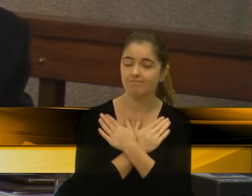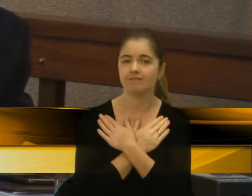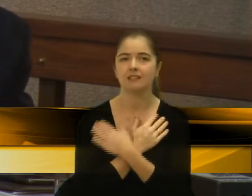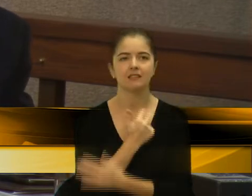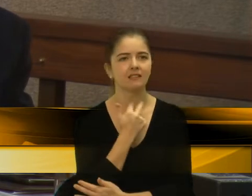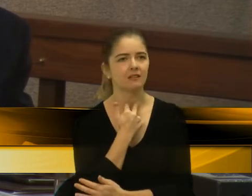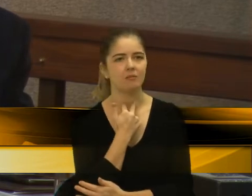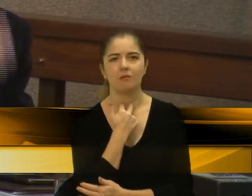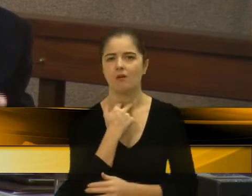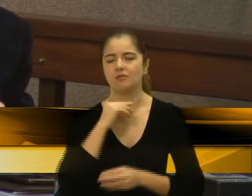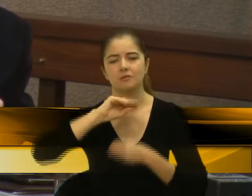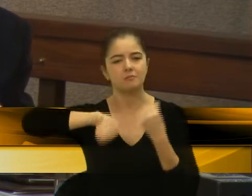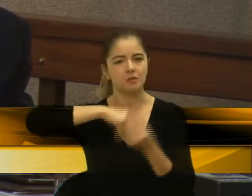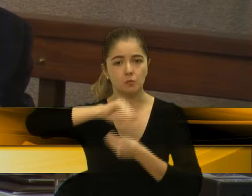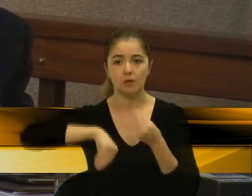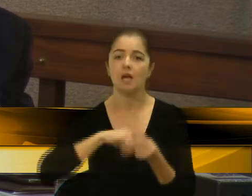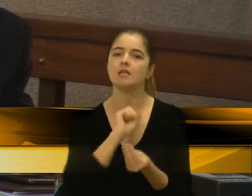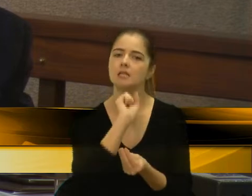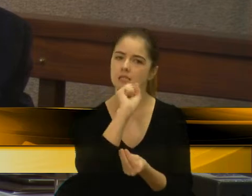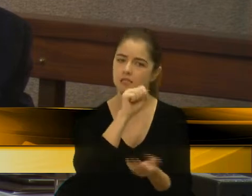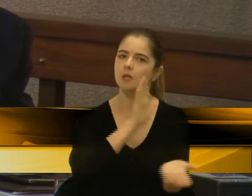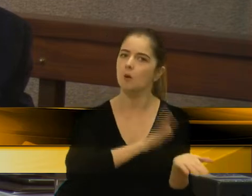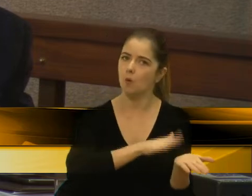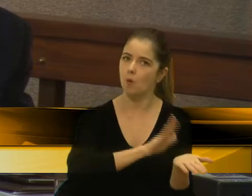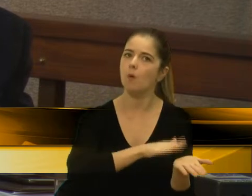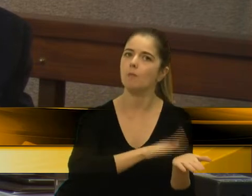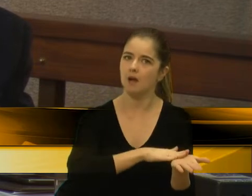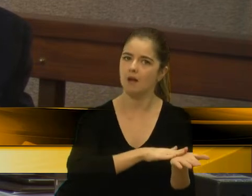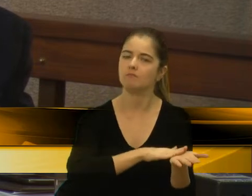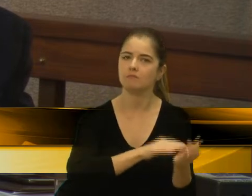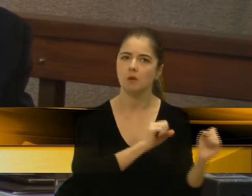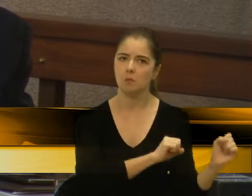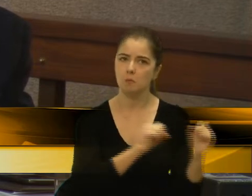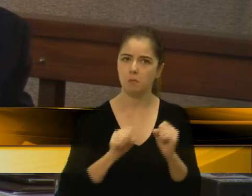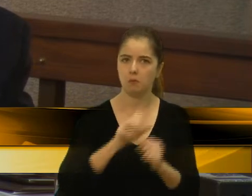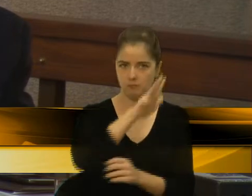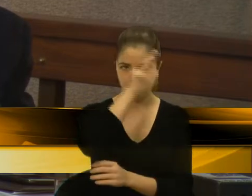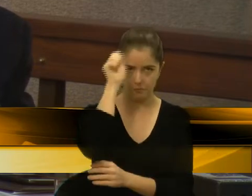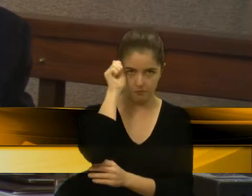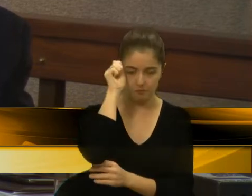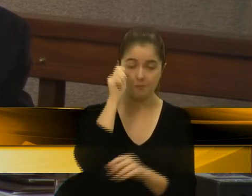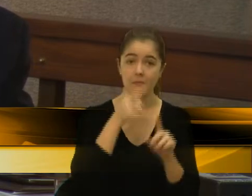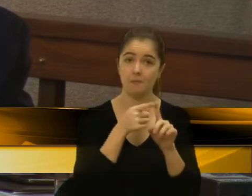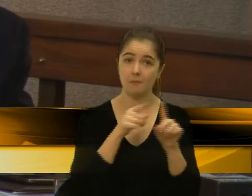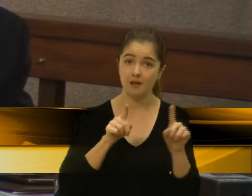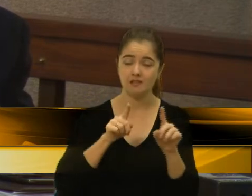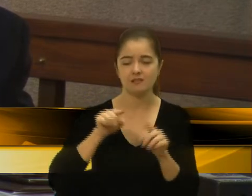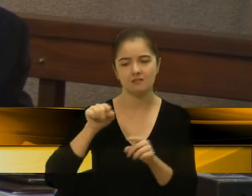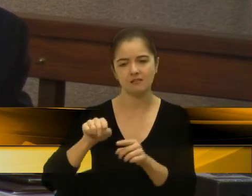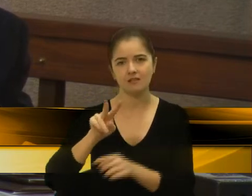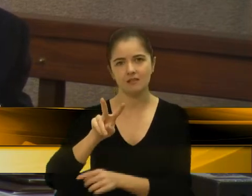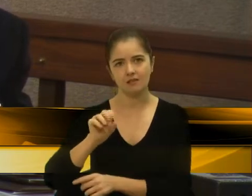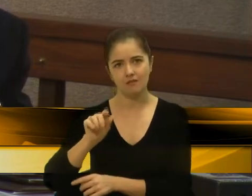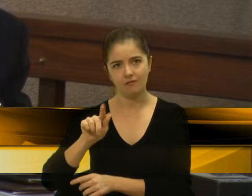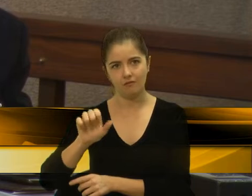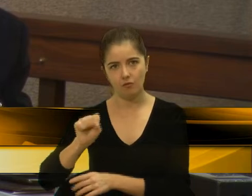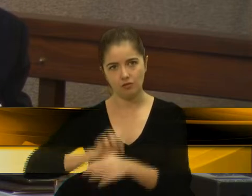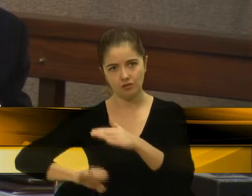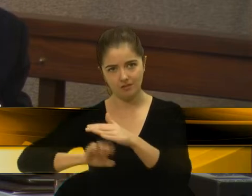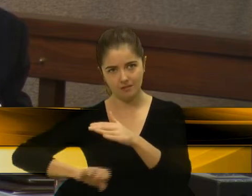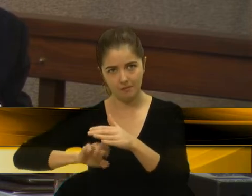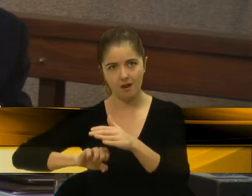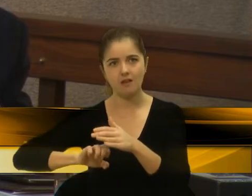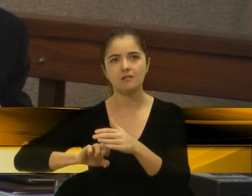misturar as coisas. Cobrar do poder público aquilo que é obrigação dele. E a Voges está aí a justiça que